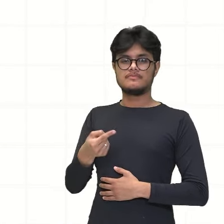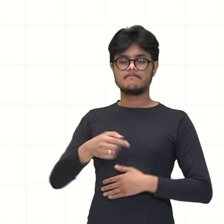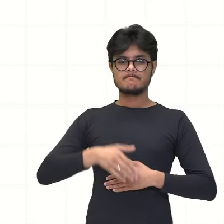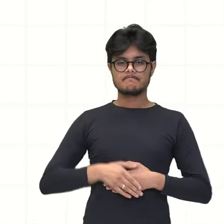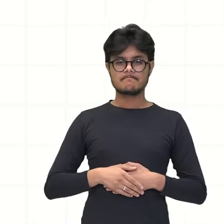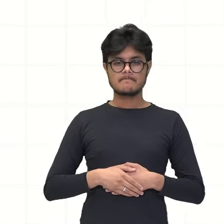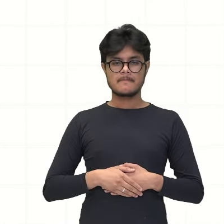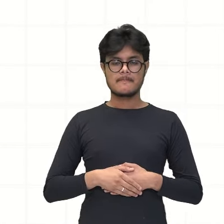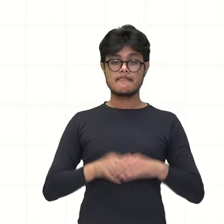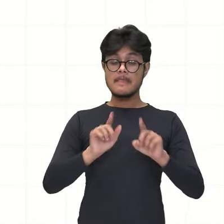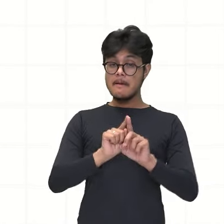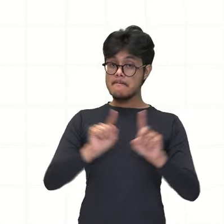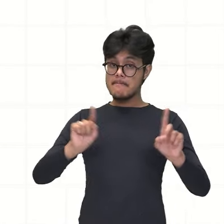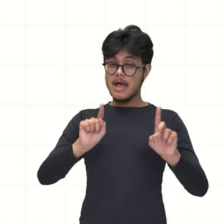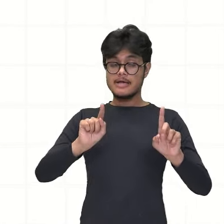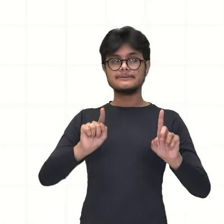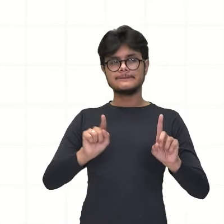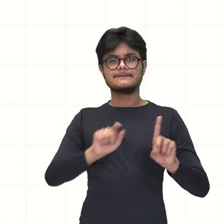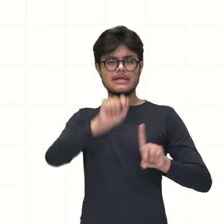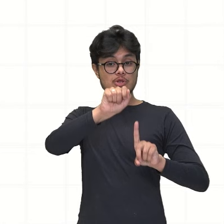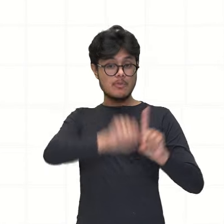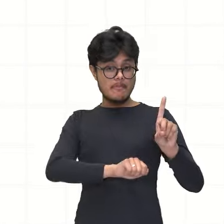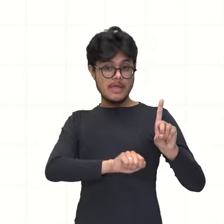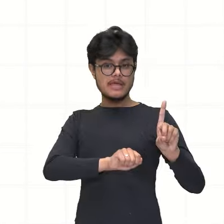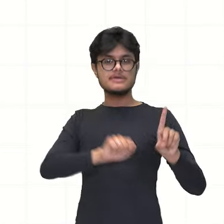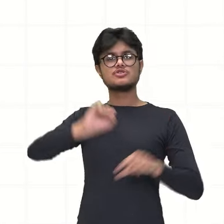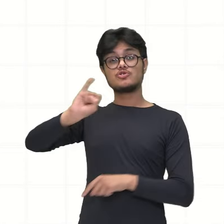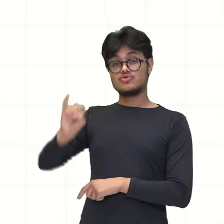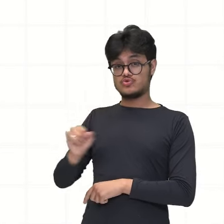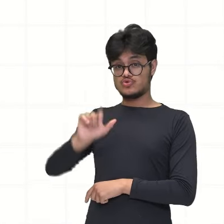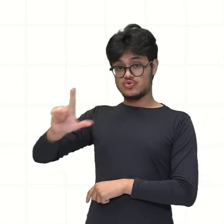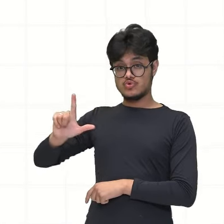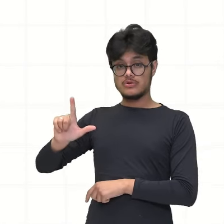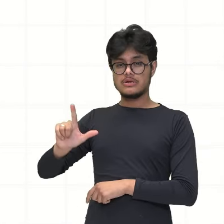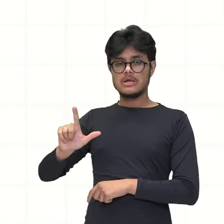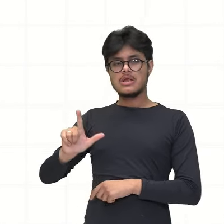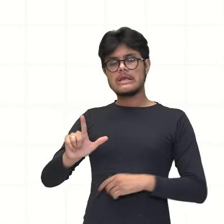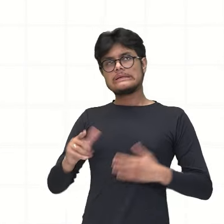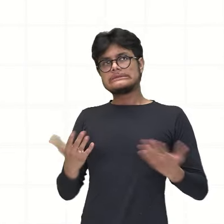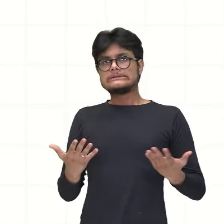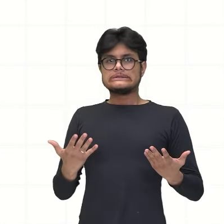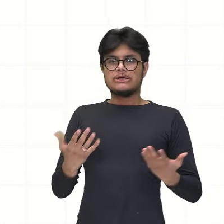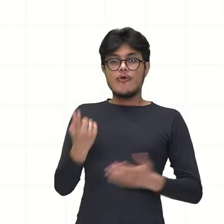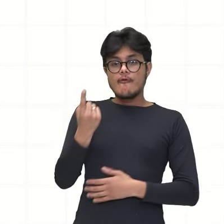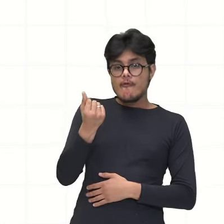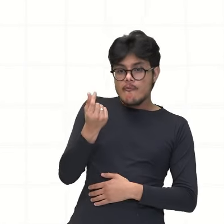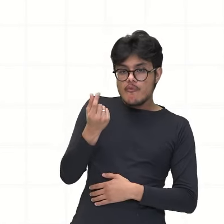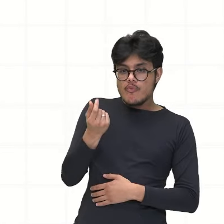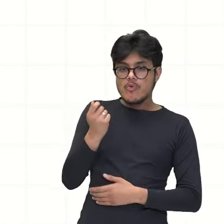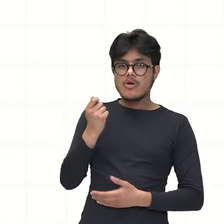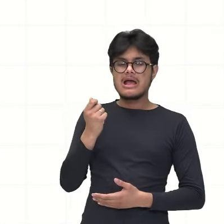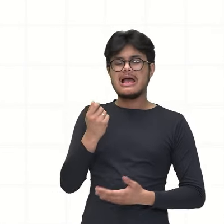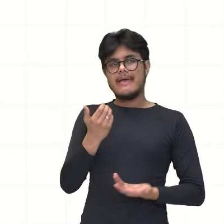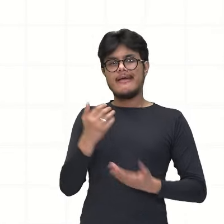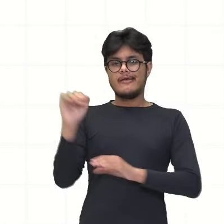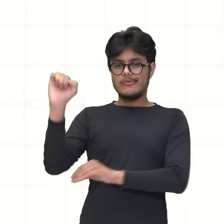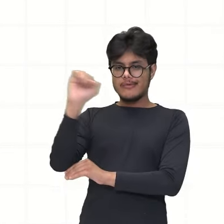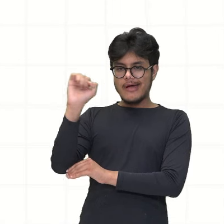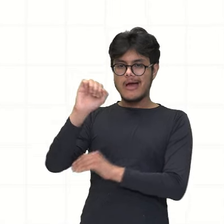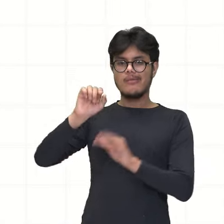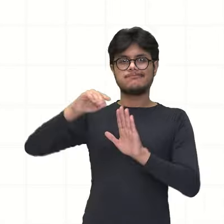56.000. Em julho do mesmo ano, o valor do carro havia depreciado